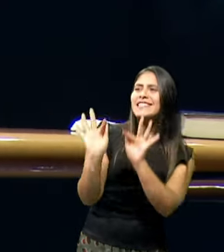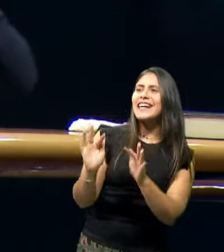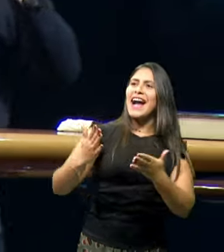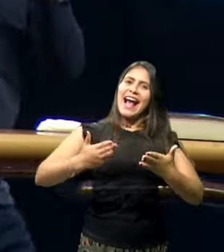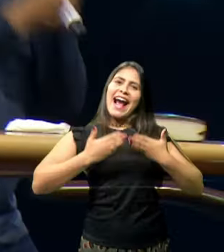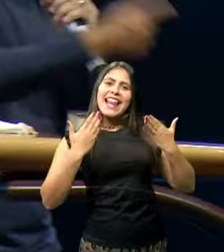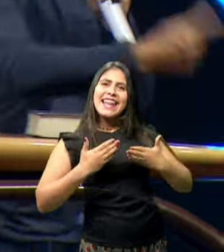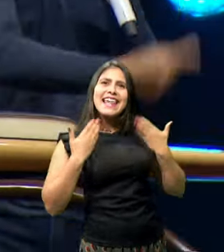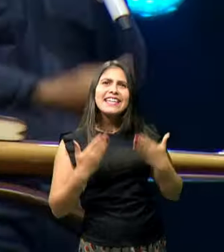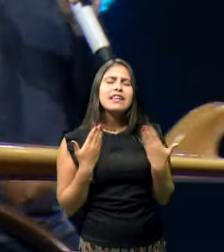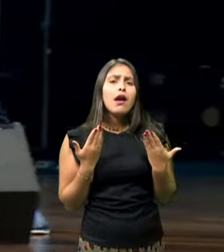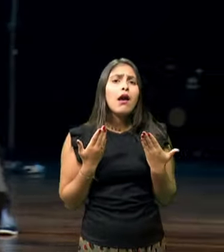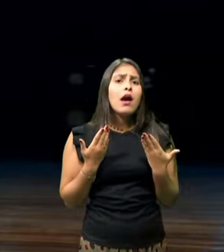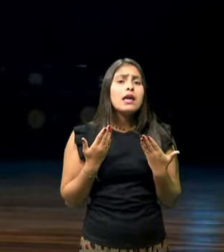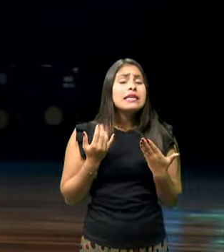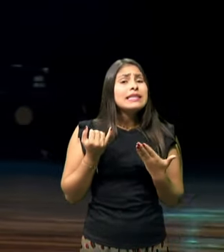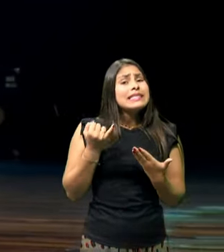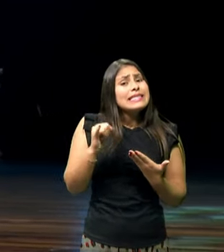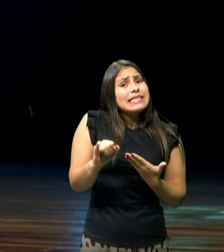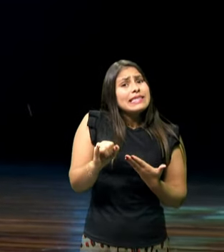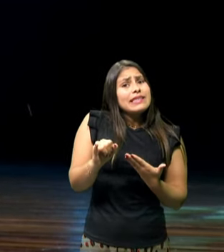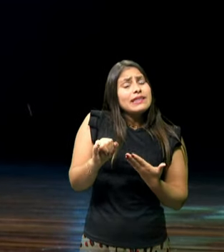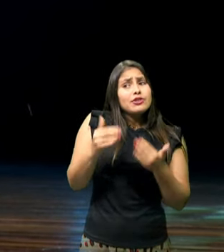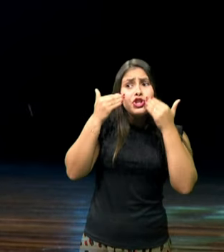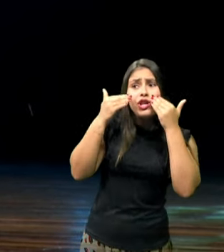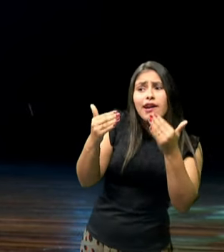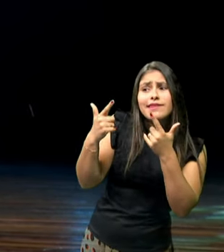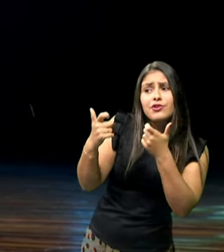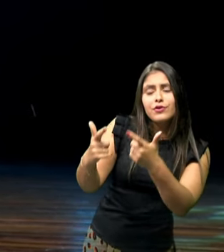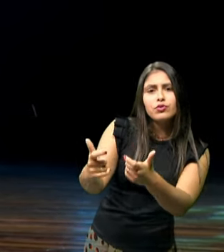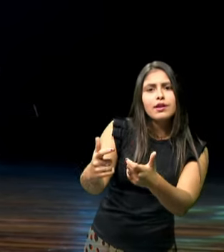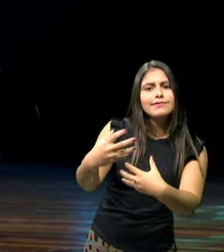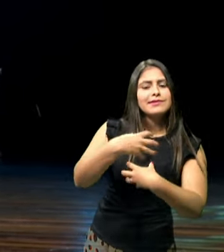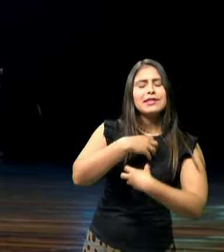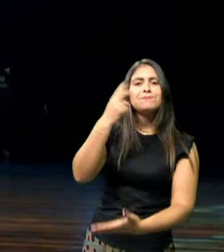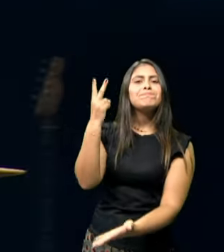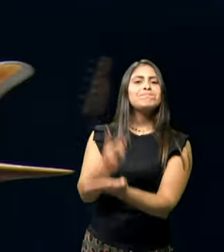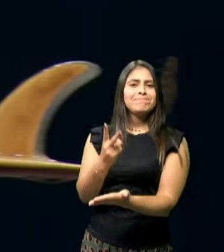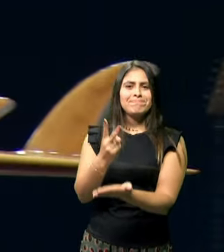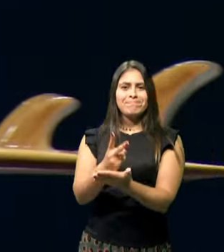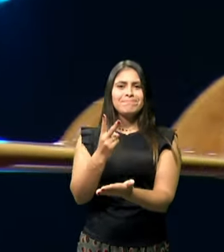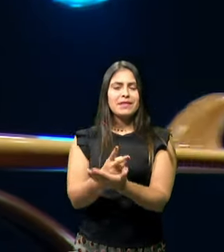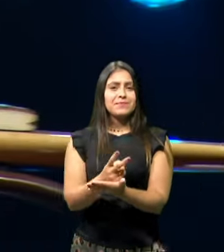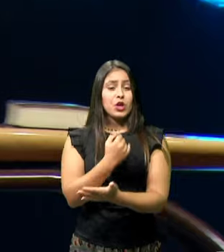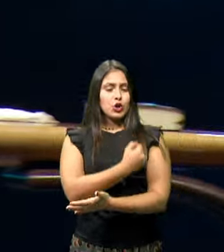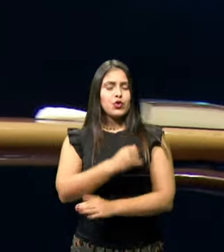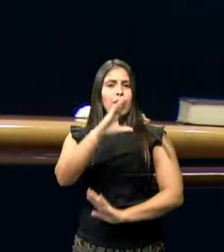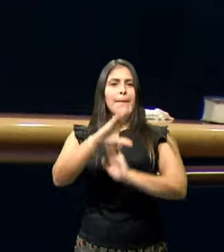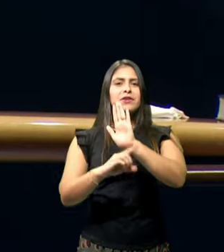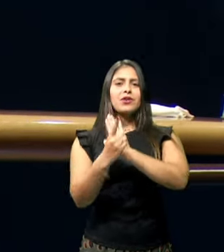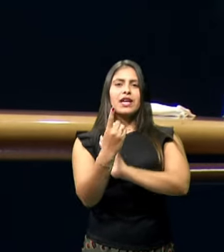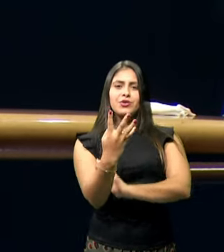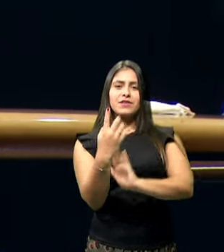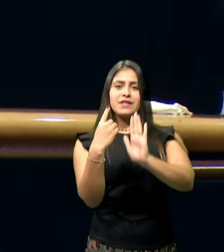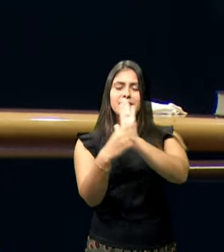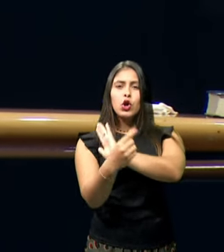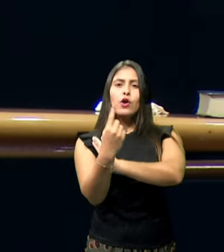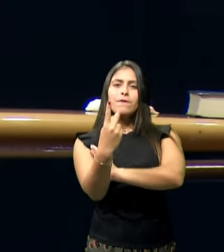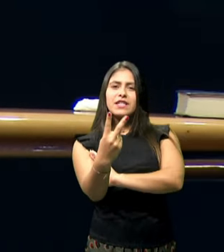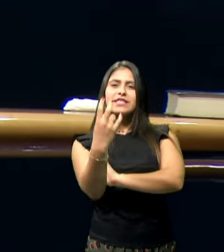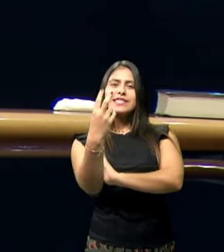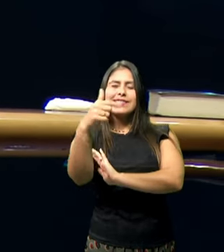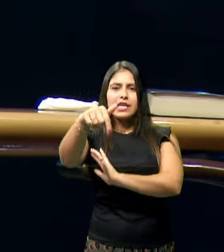alegria, mesmo diante de adversidade. Quando Jesus diz em João 14:27, deixo-vos